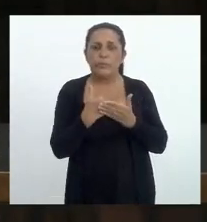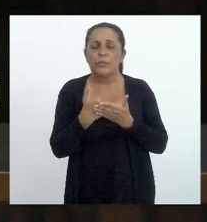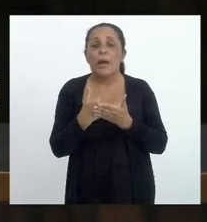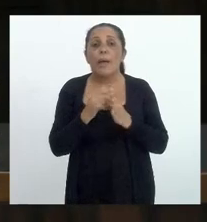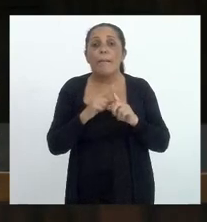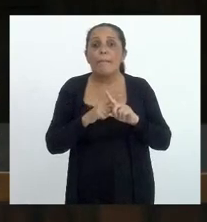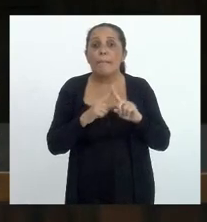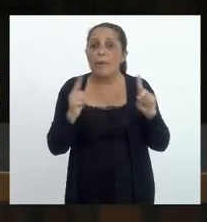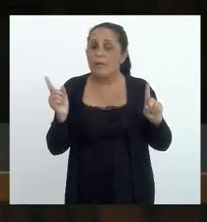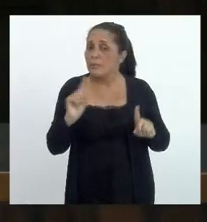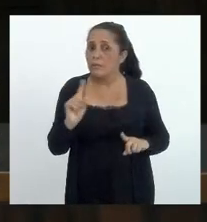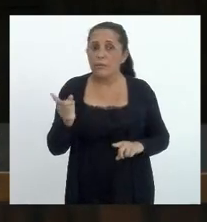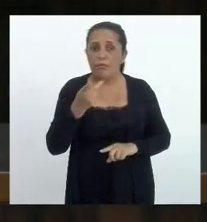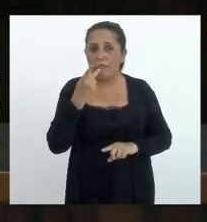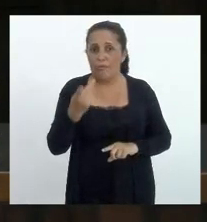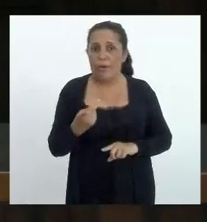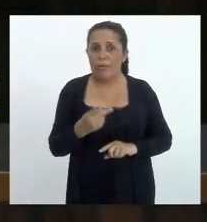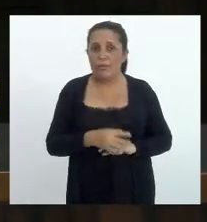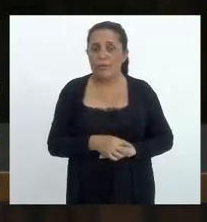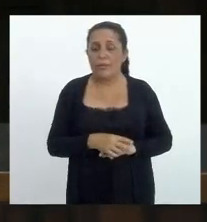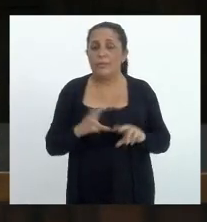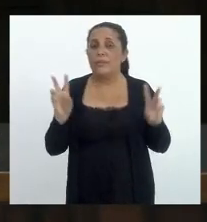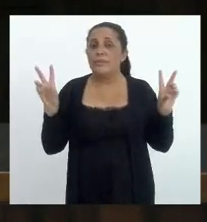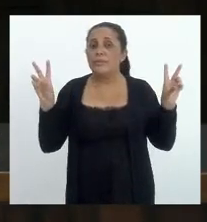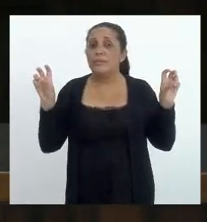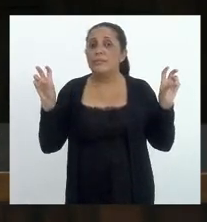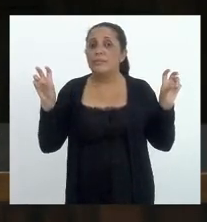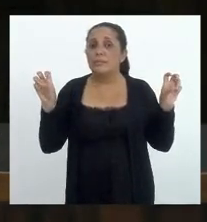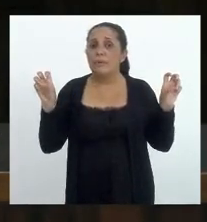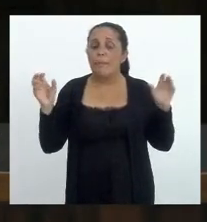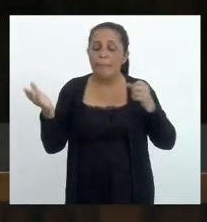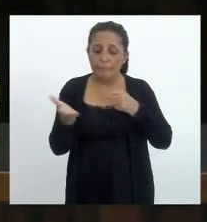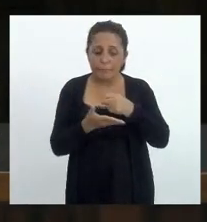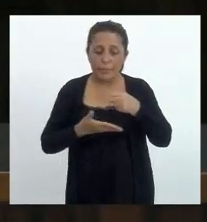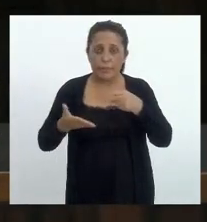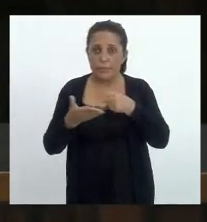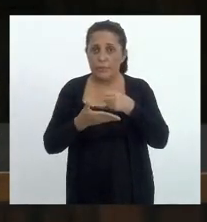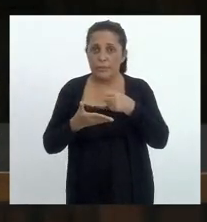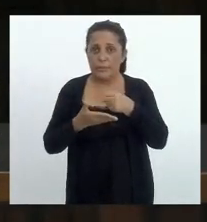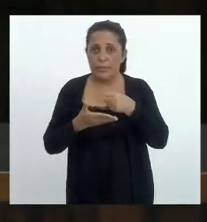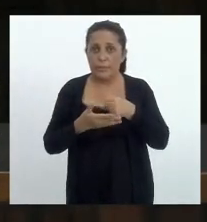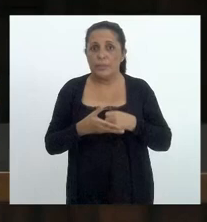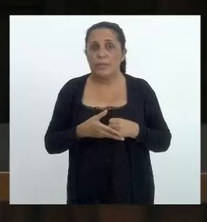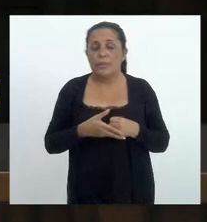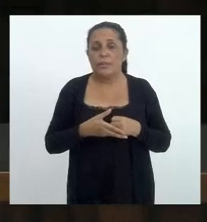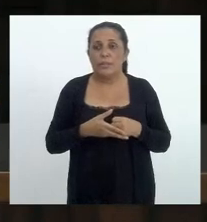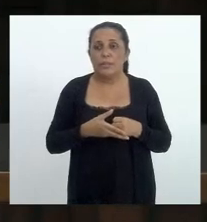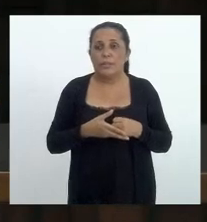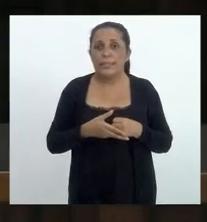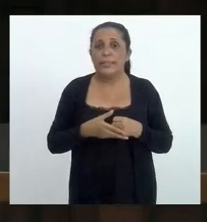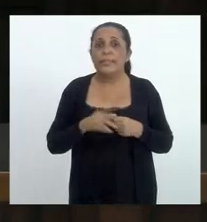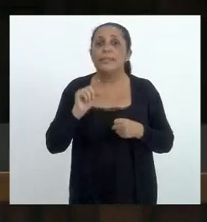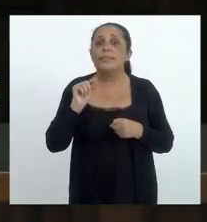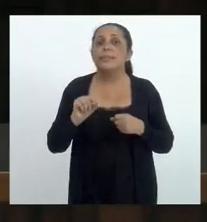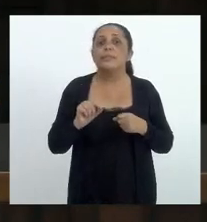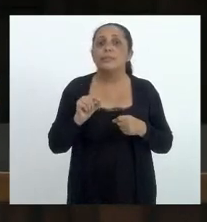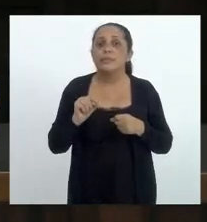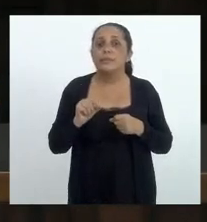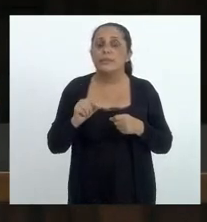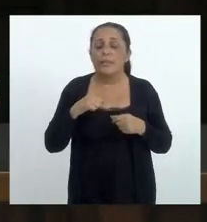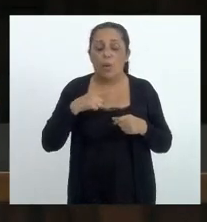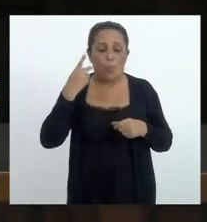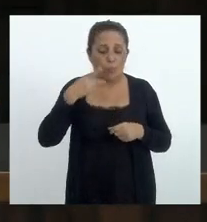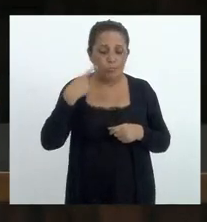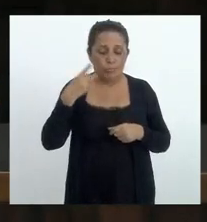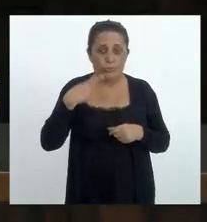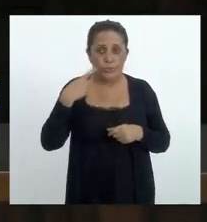não se fala, né, na questão fundamental que ter uma, que qual seja ter uma política